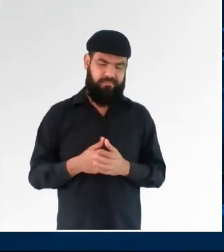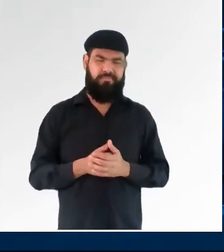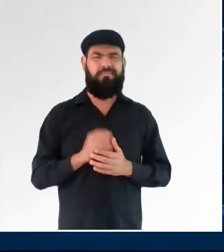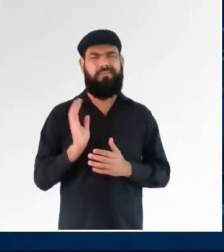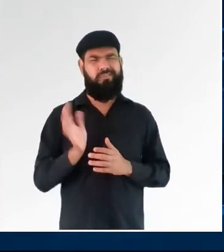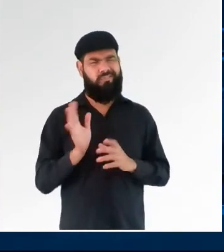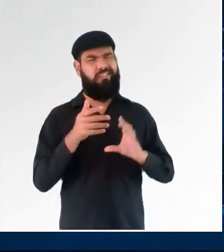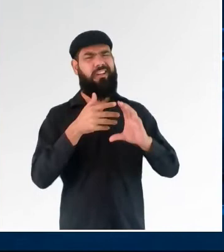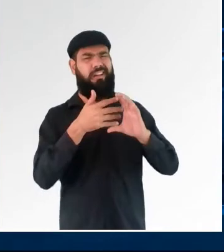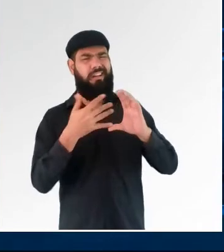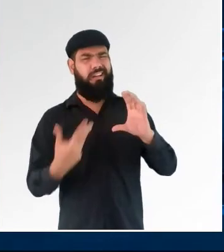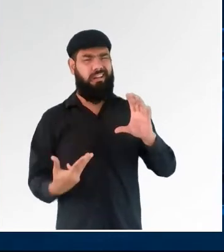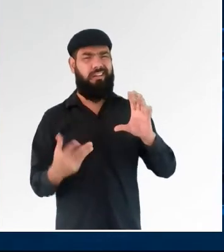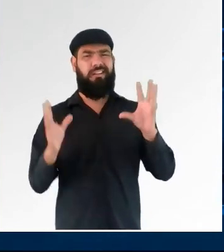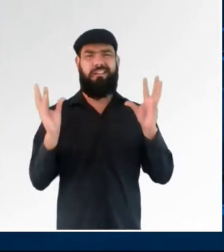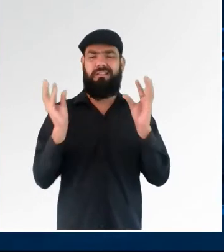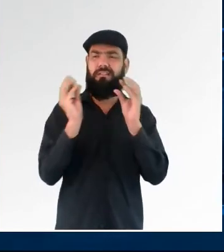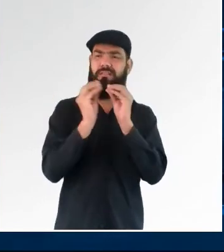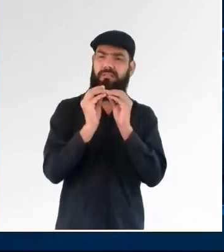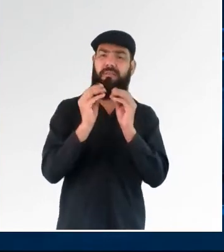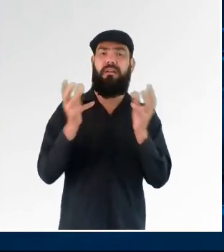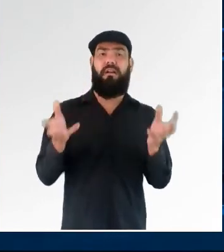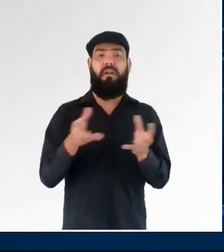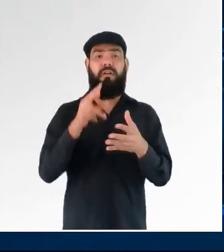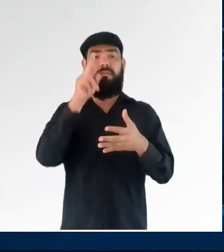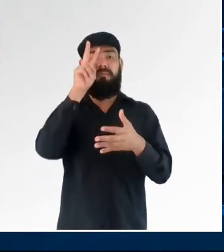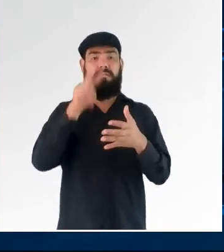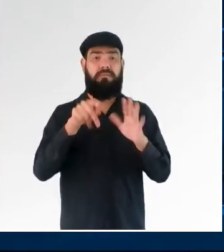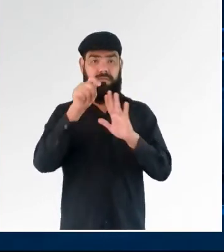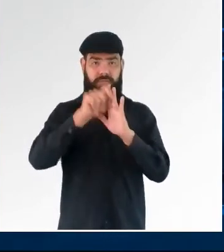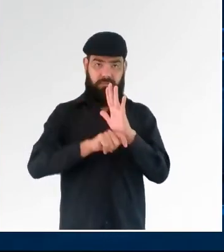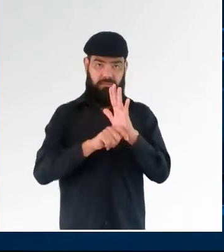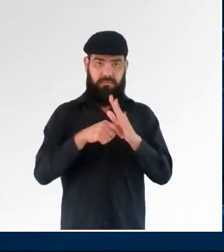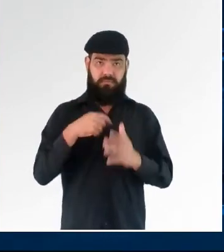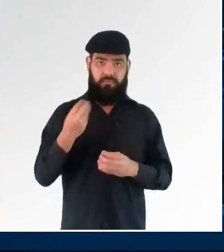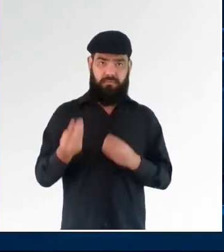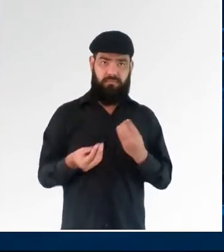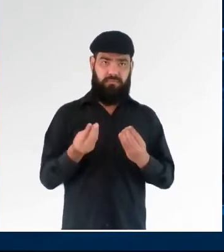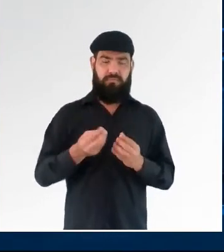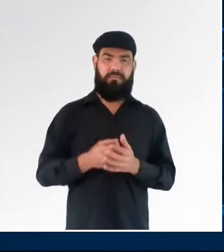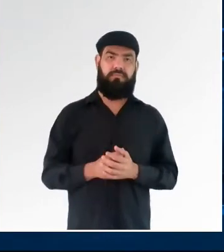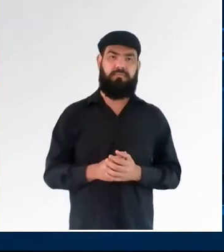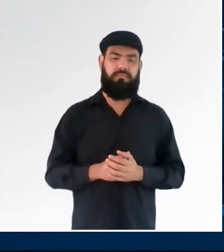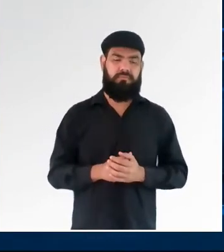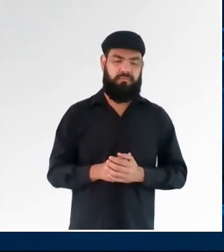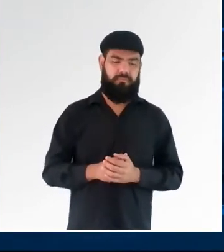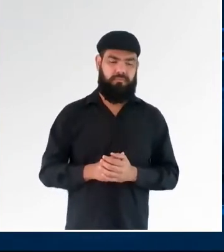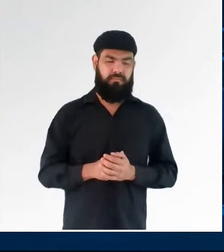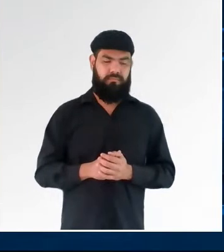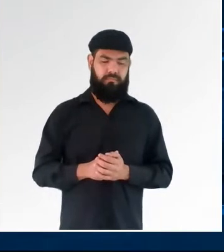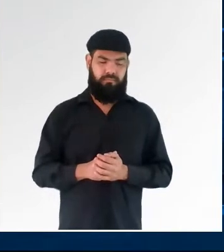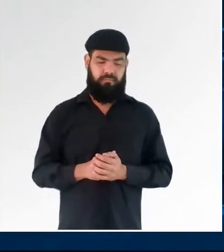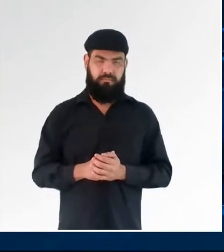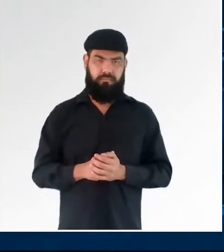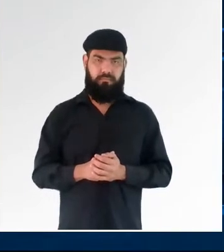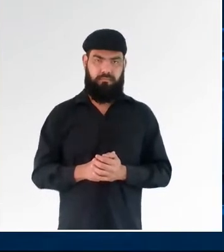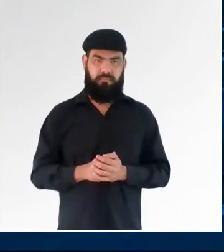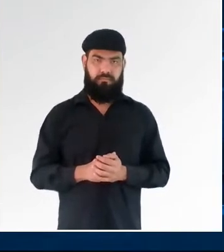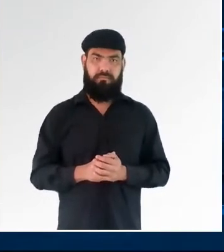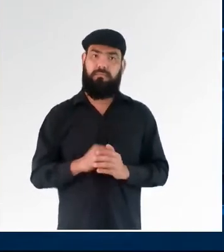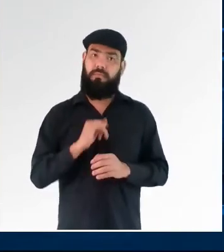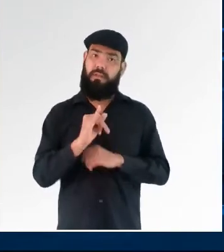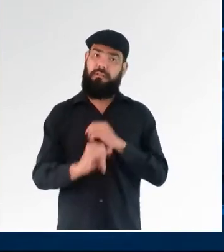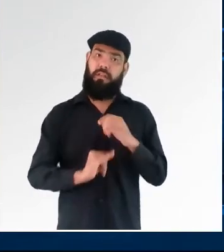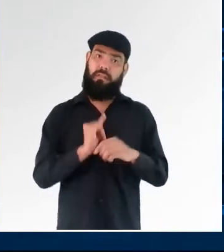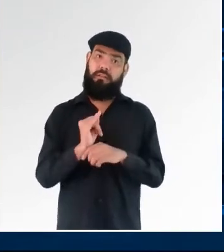do resumo, vamos ler agora o texto fonte, o texto principal, olha só. Então pegamos aqui um texto da internet, temos